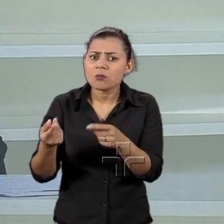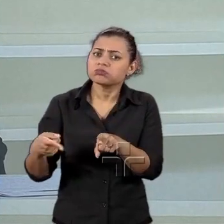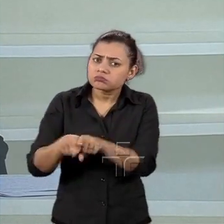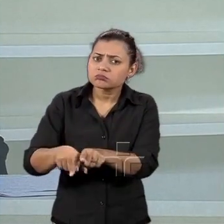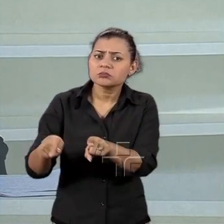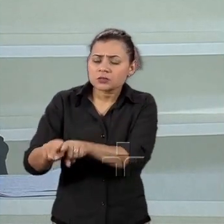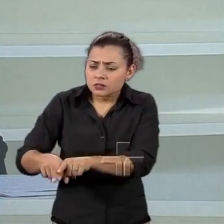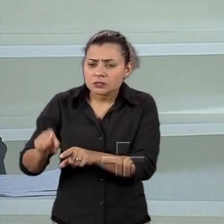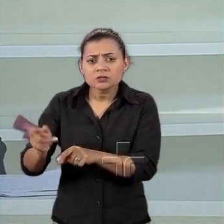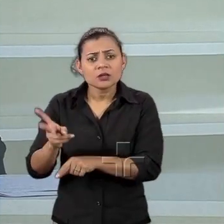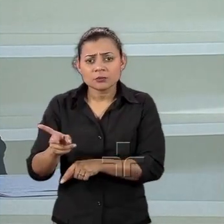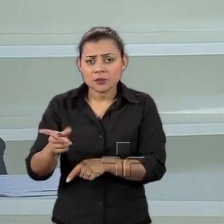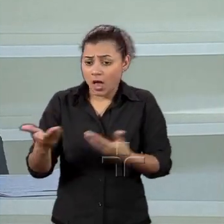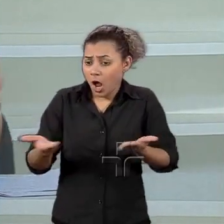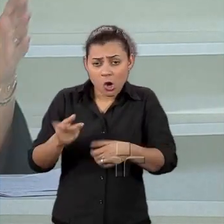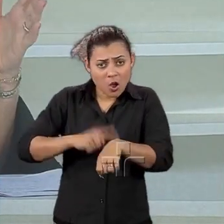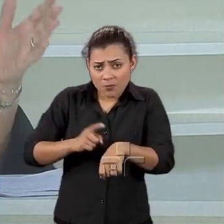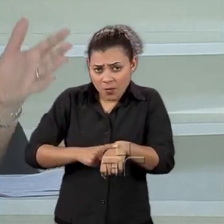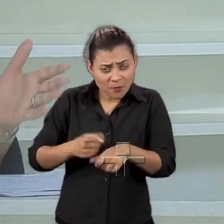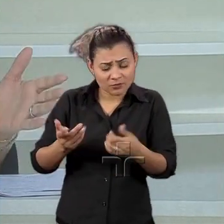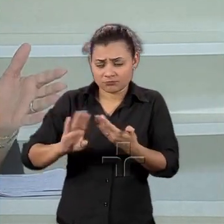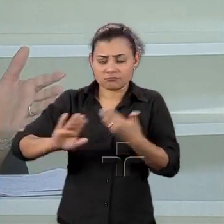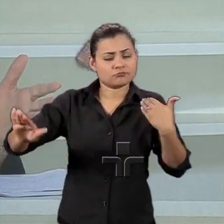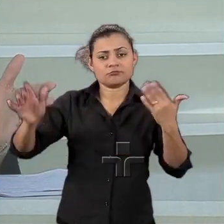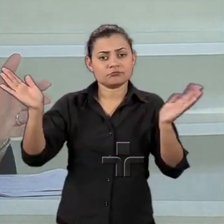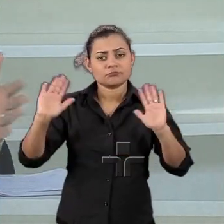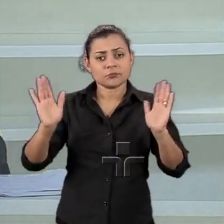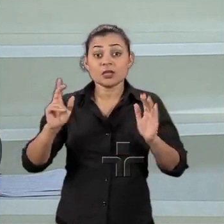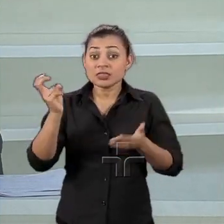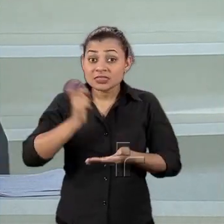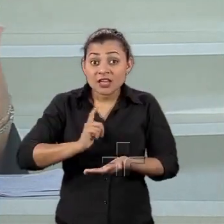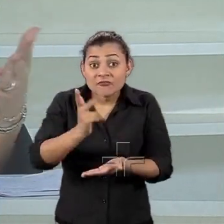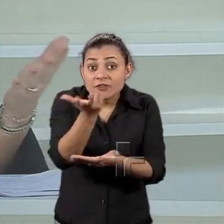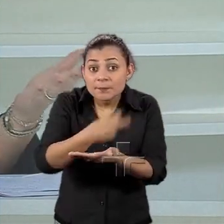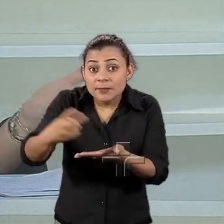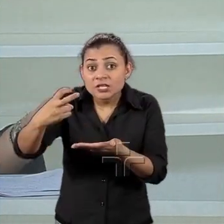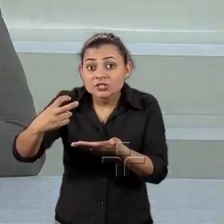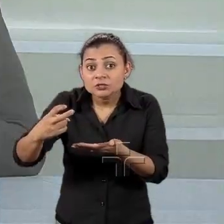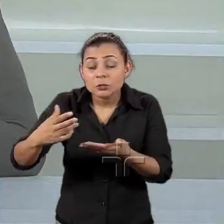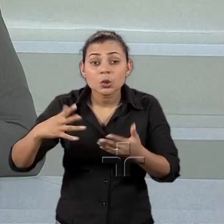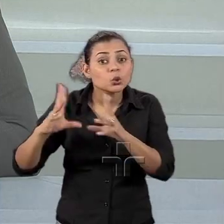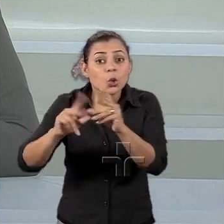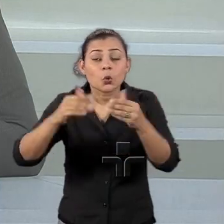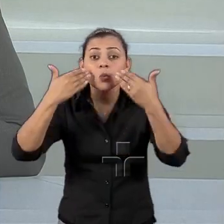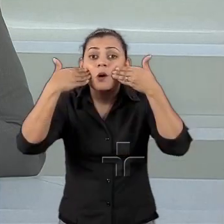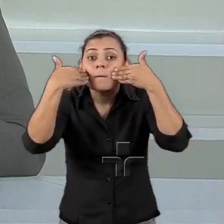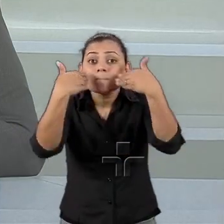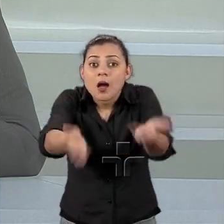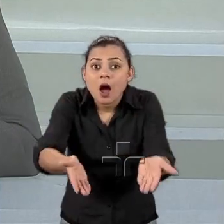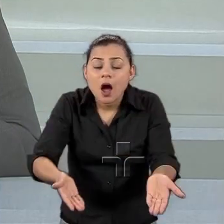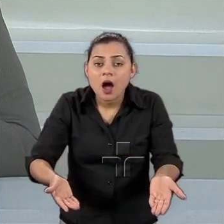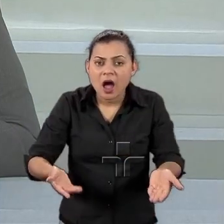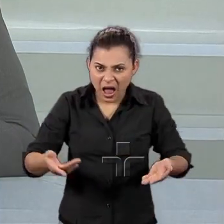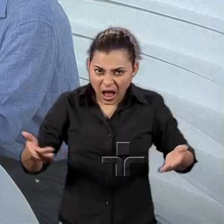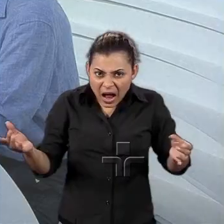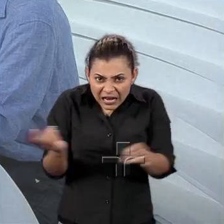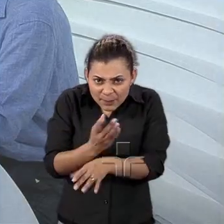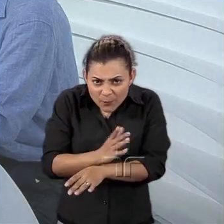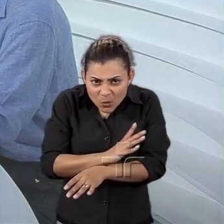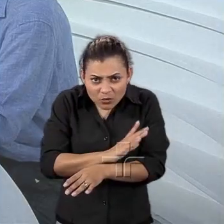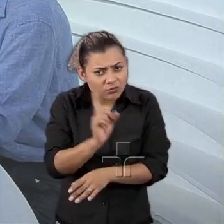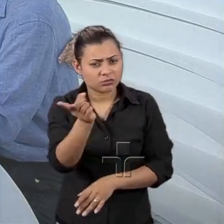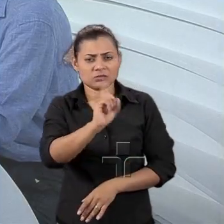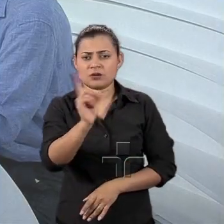não era a hora deles agora. Nós acabamos de sair de um impeachment que deixou feridas abertas, que ainda não estão